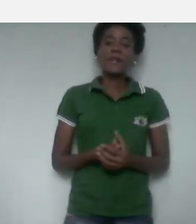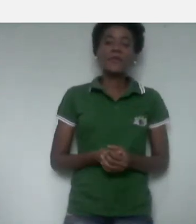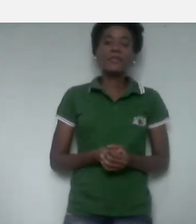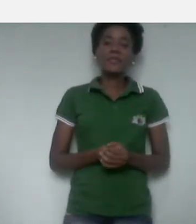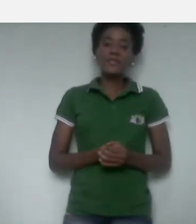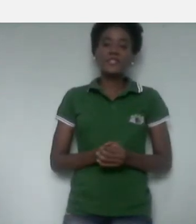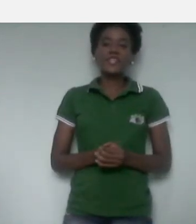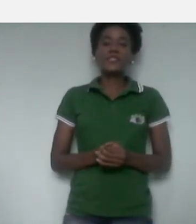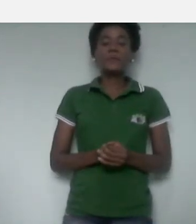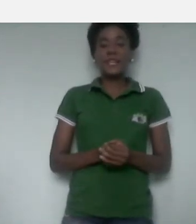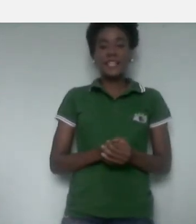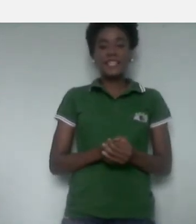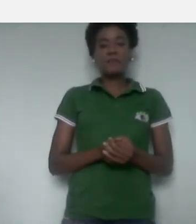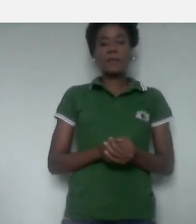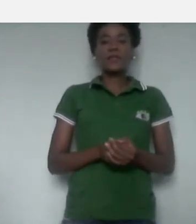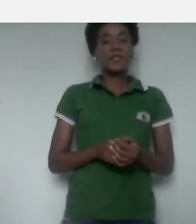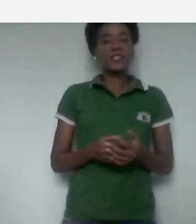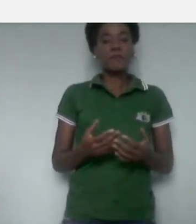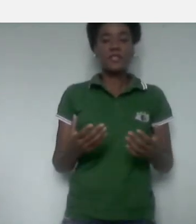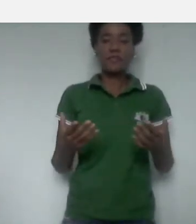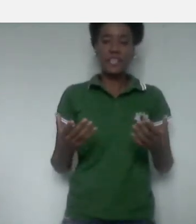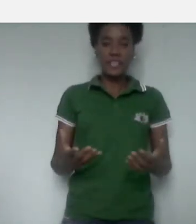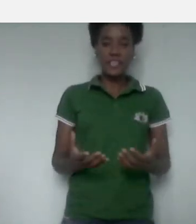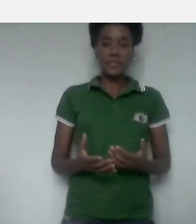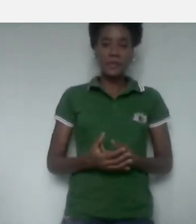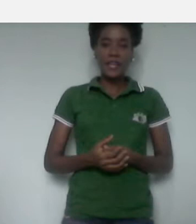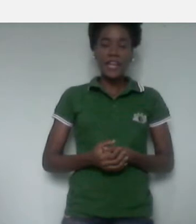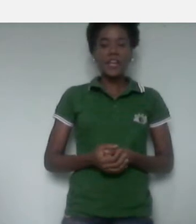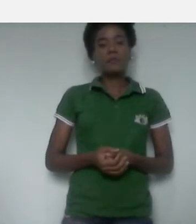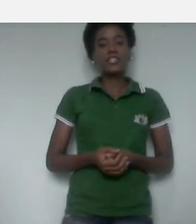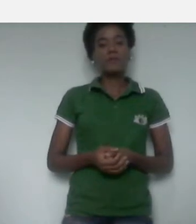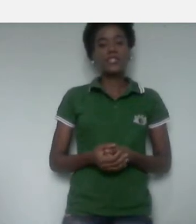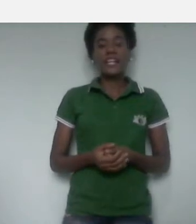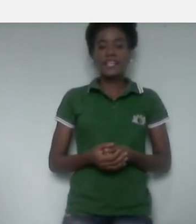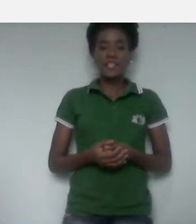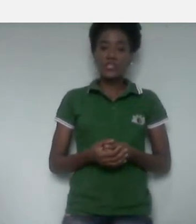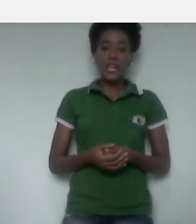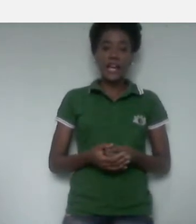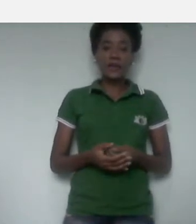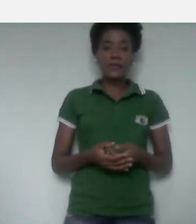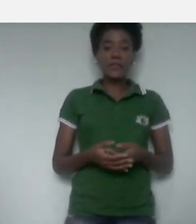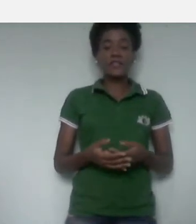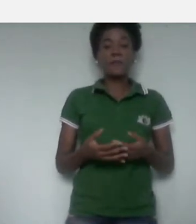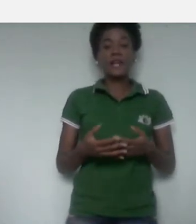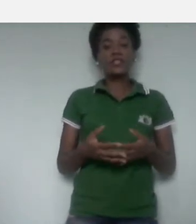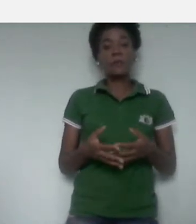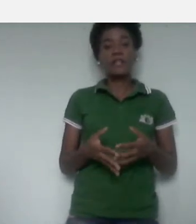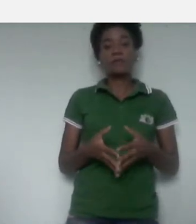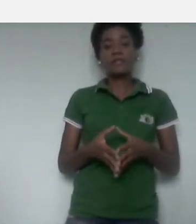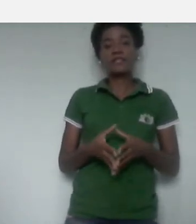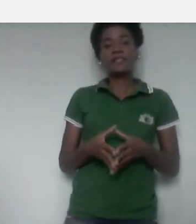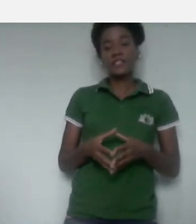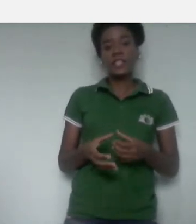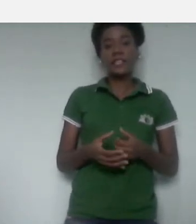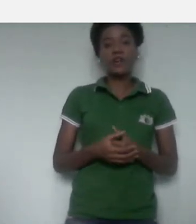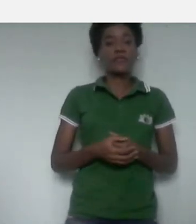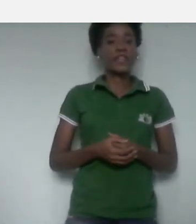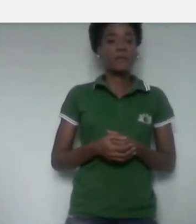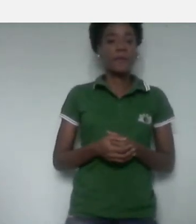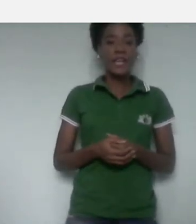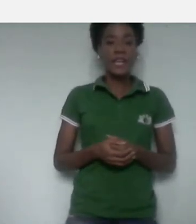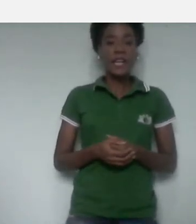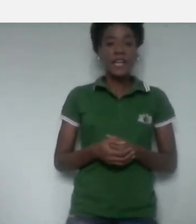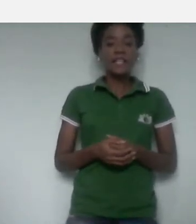Olá, eu espero que todos estejam bem nesse momento que estamos enfrentando. Eu me chamo Jaira Santiago, faço parte do PET Mata Atlântica